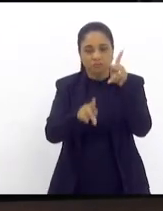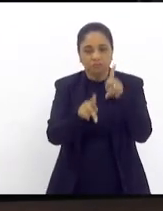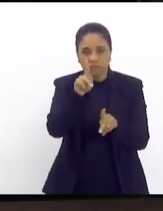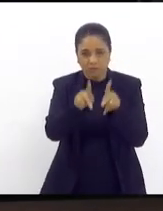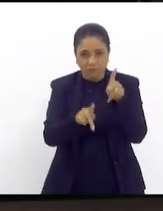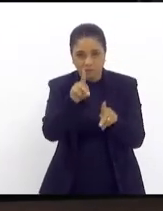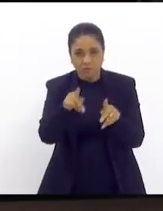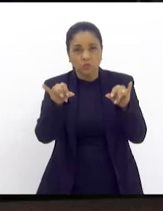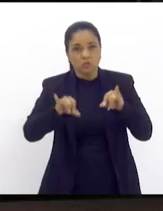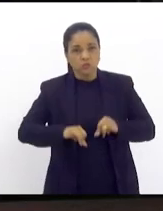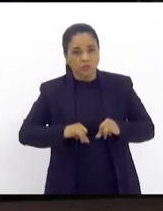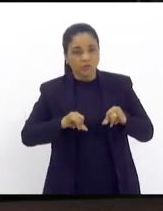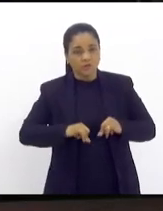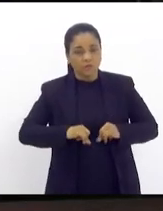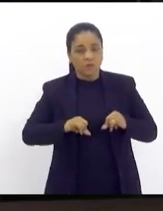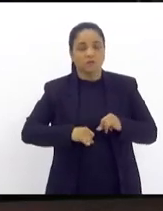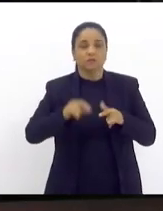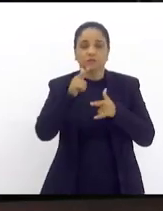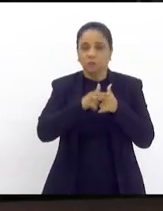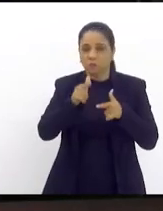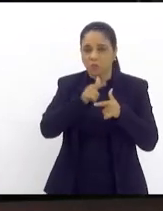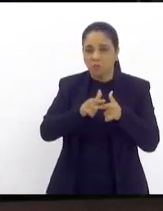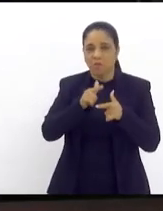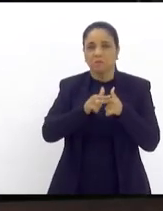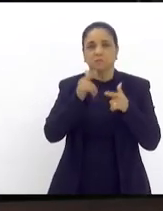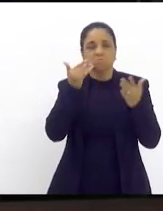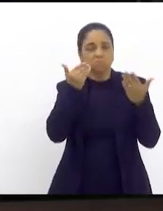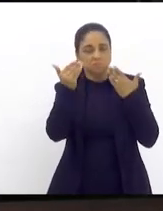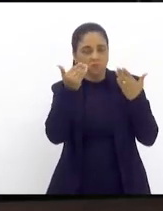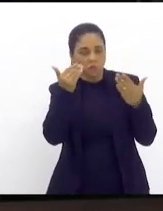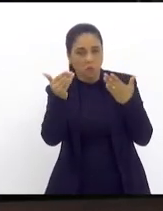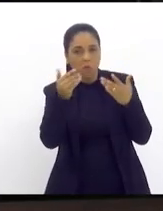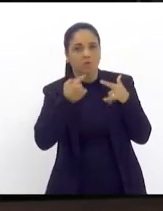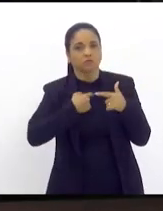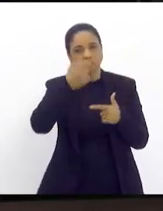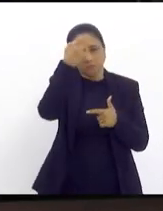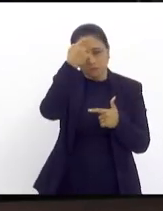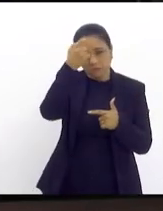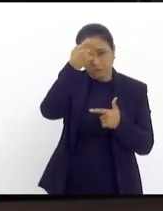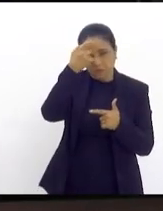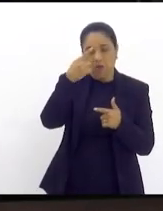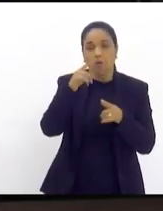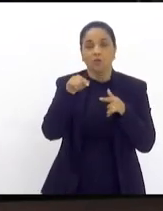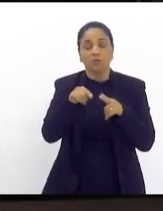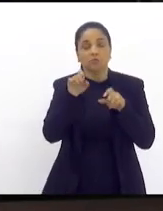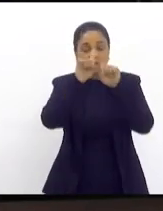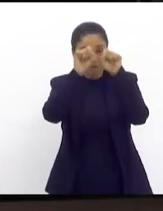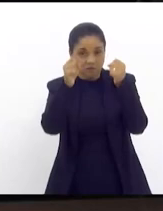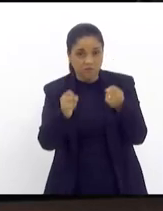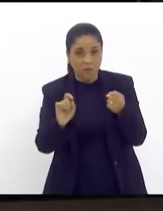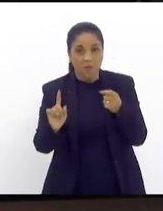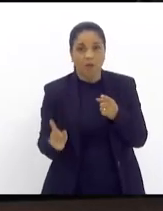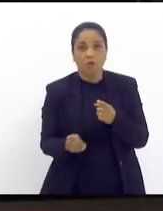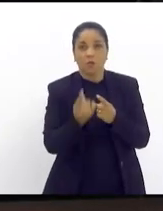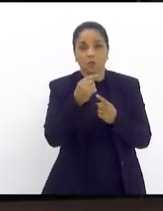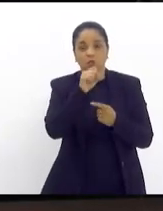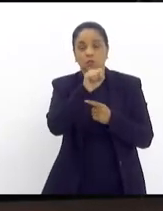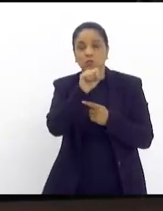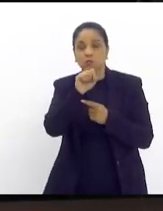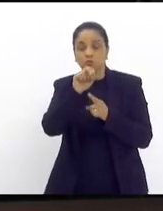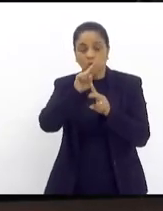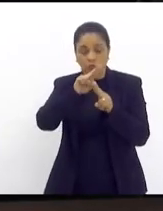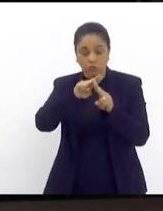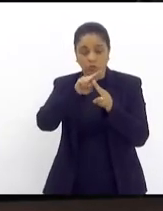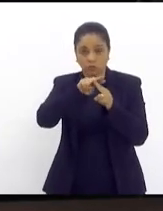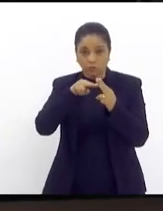e sofrimento mental de maneira concreta e ali eu falava que o Sistema Único de Saúde precisa estar